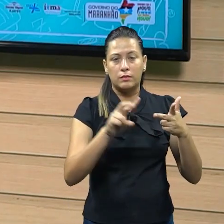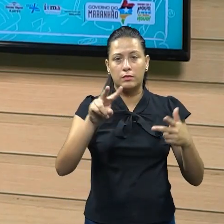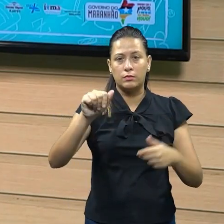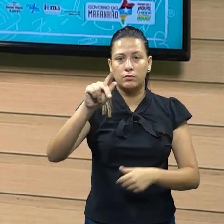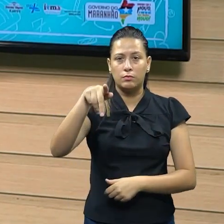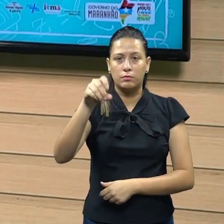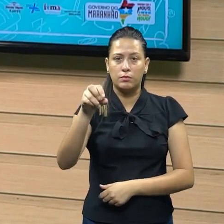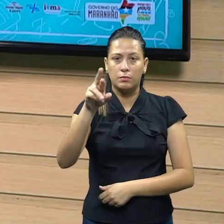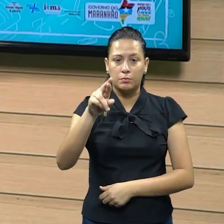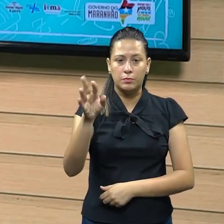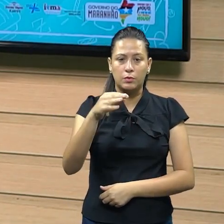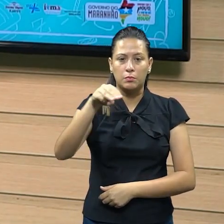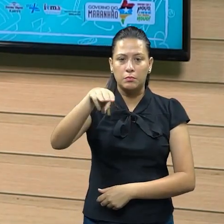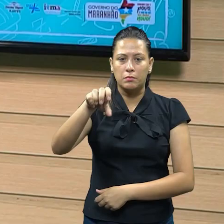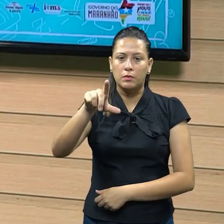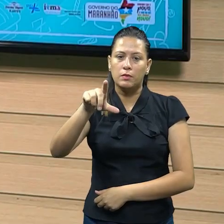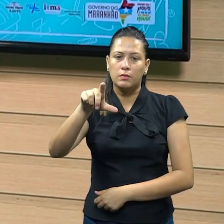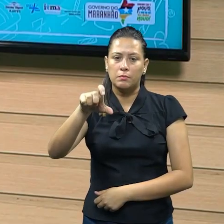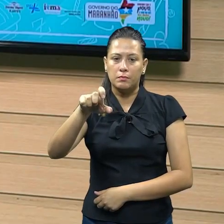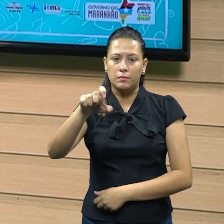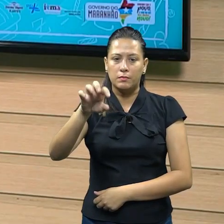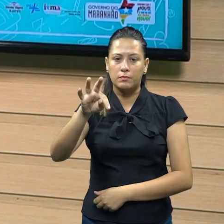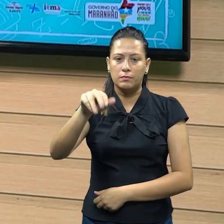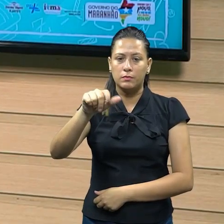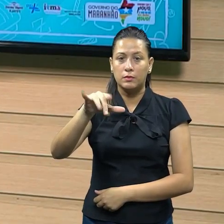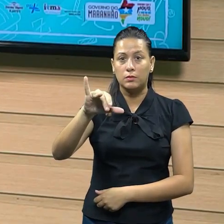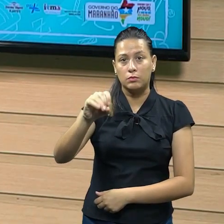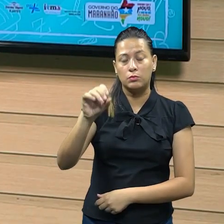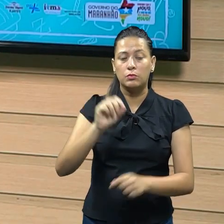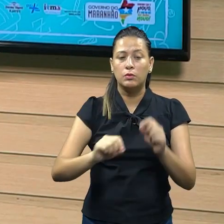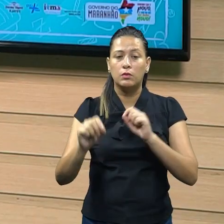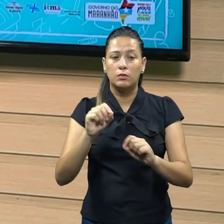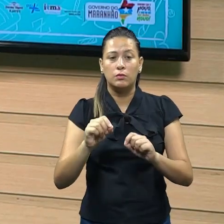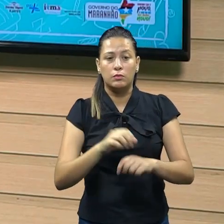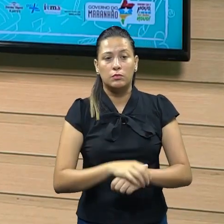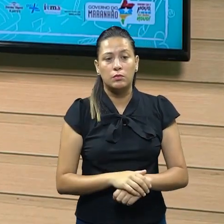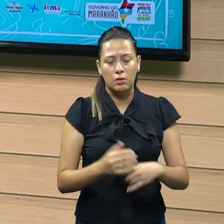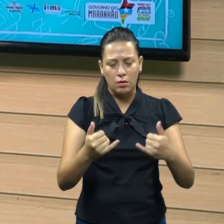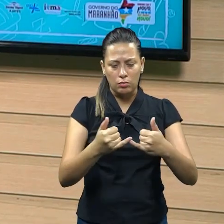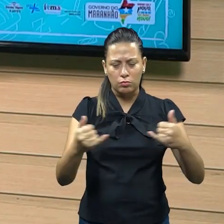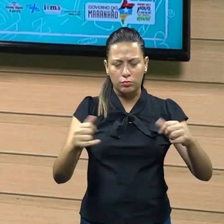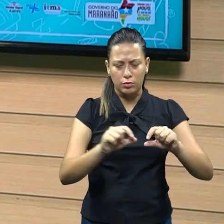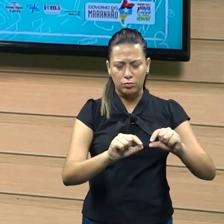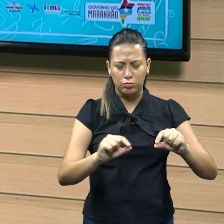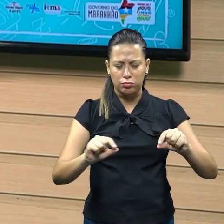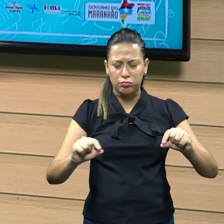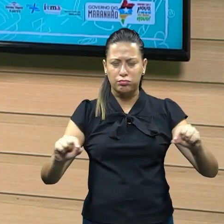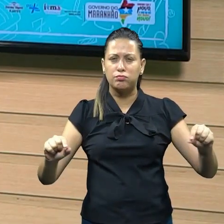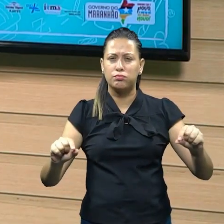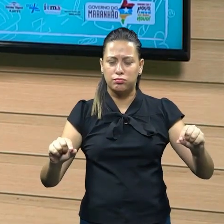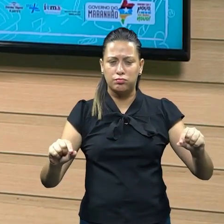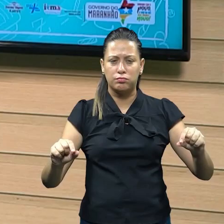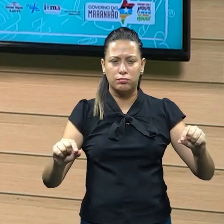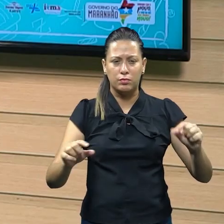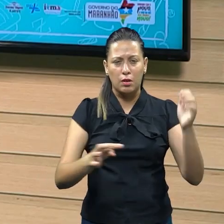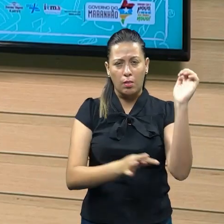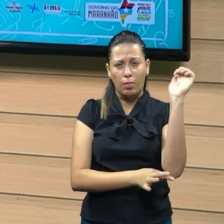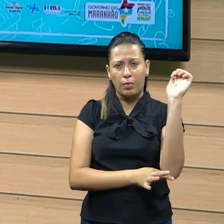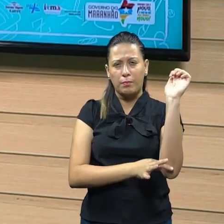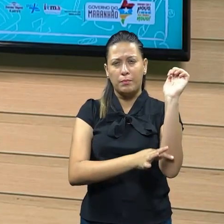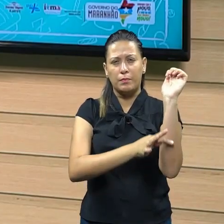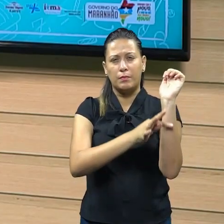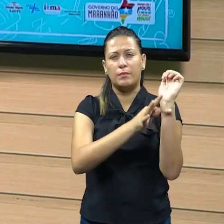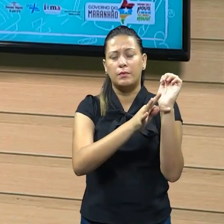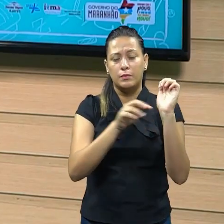vapor metálico é basicamente quando altas temperaturas passam ali no condutor e nós temos ali